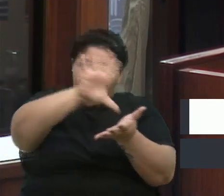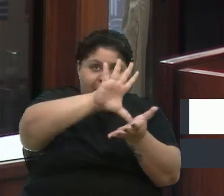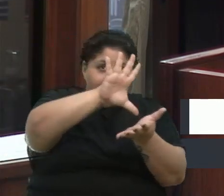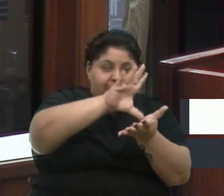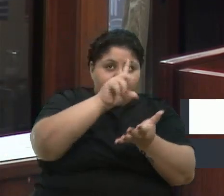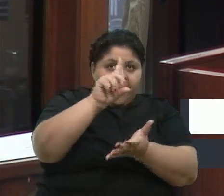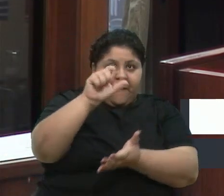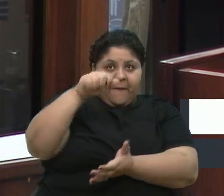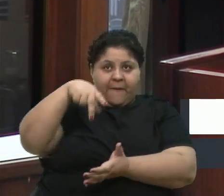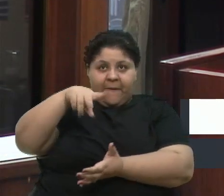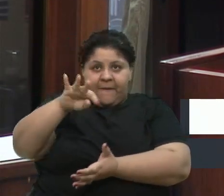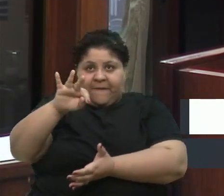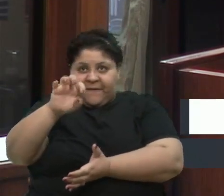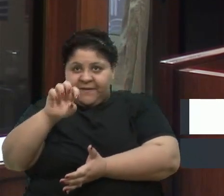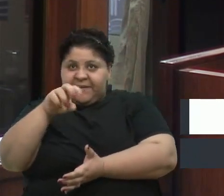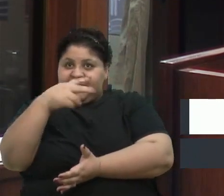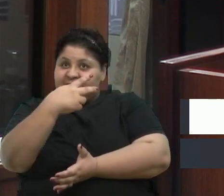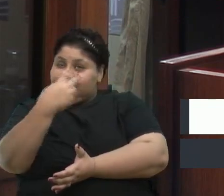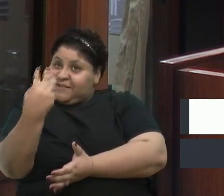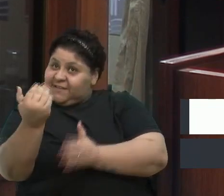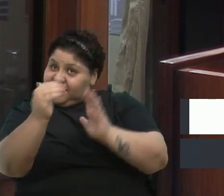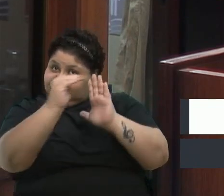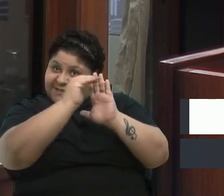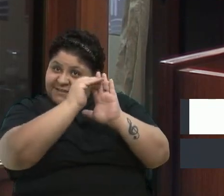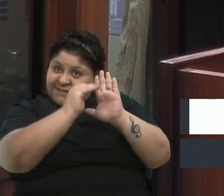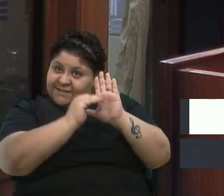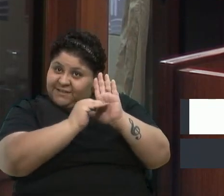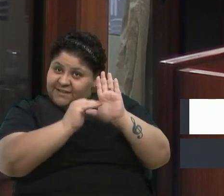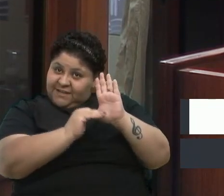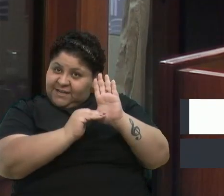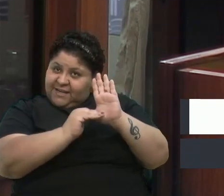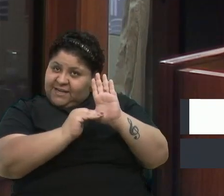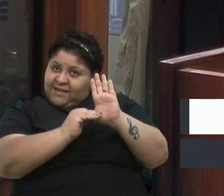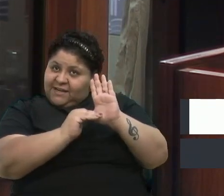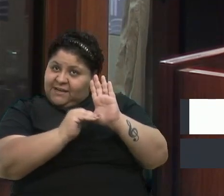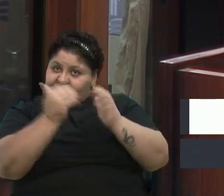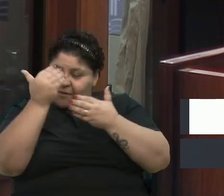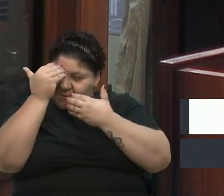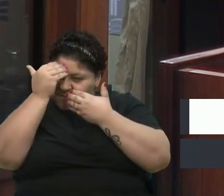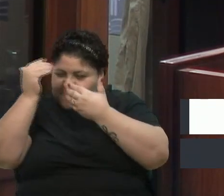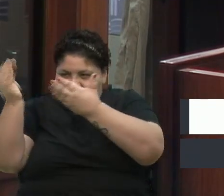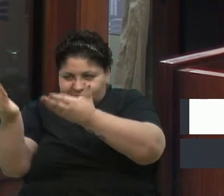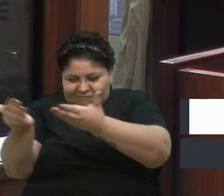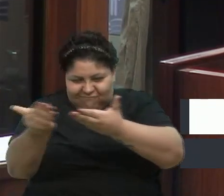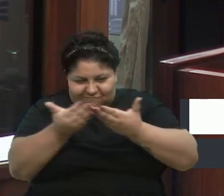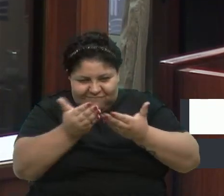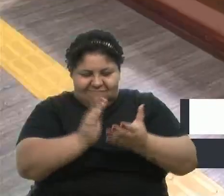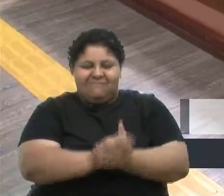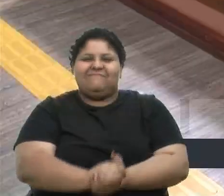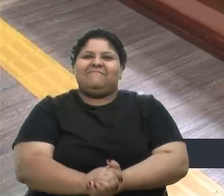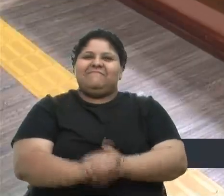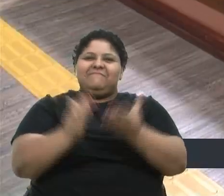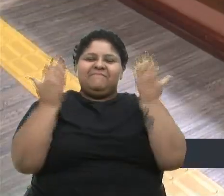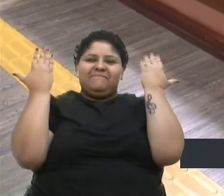É 23ª, acho que foi aí o engano, tá bom? Muito obrigado e sejam todos muito bem-vindos.